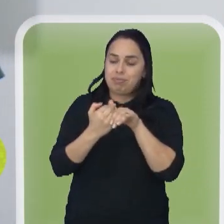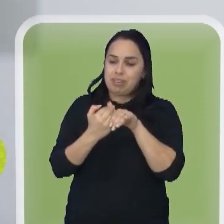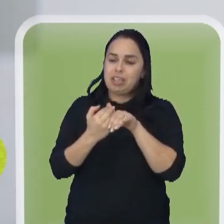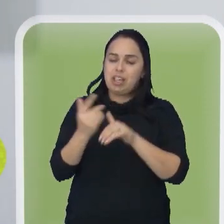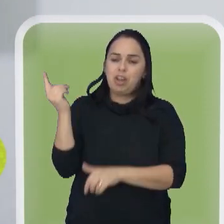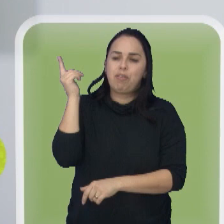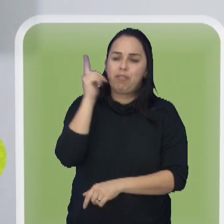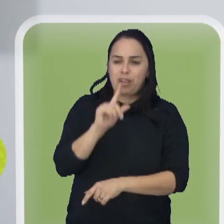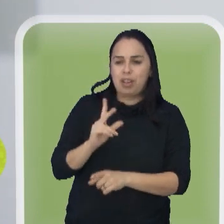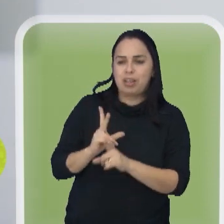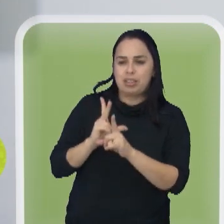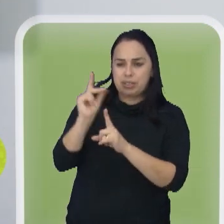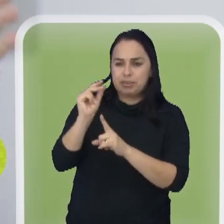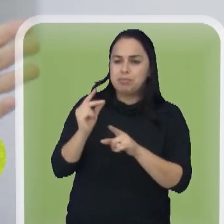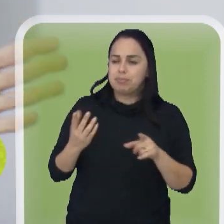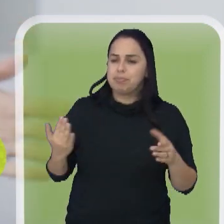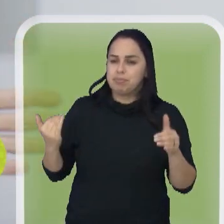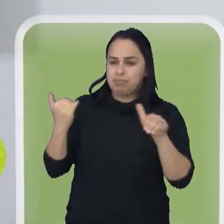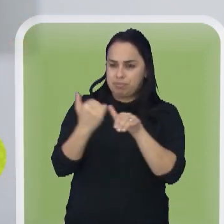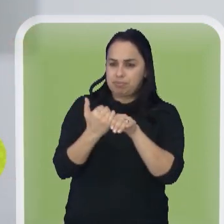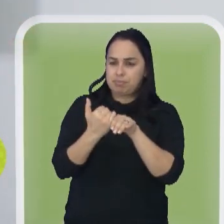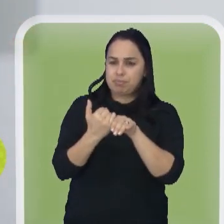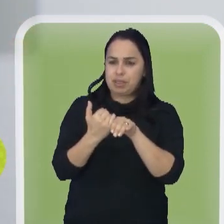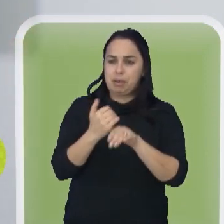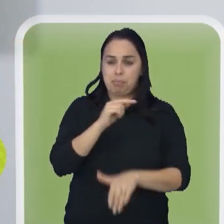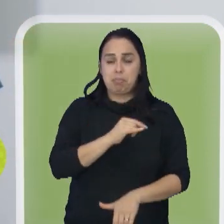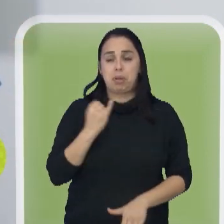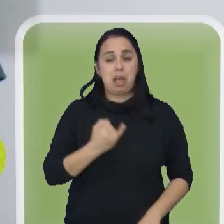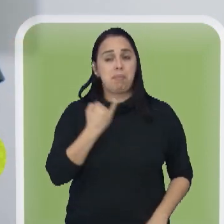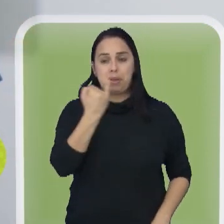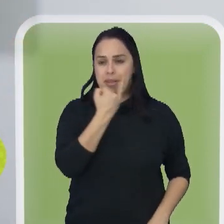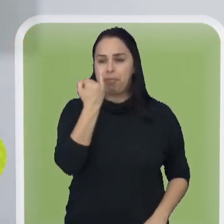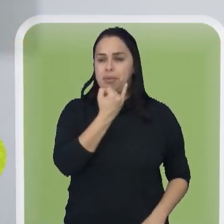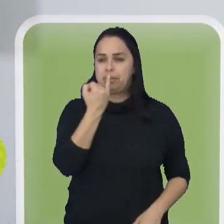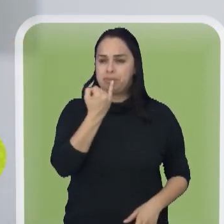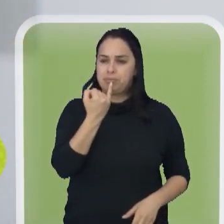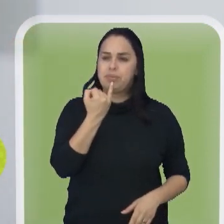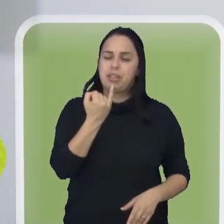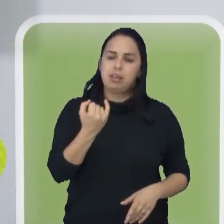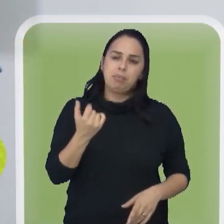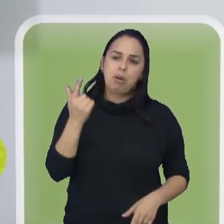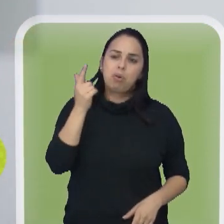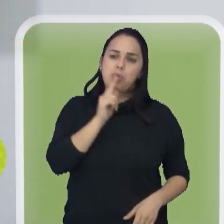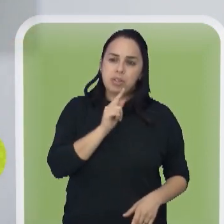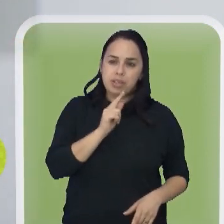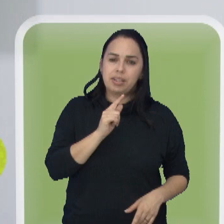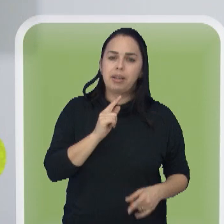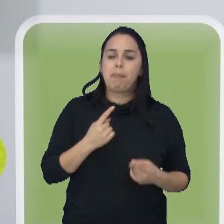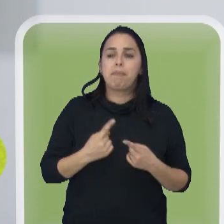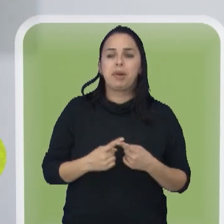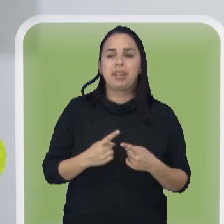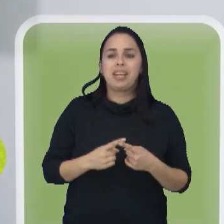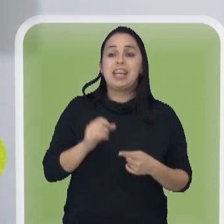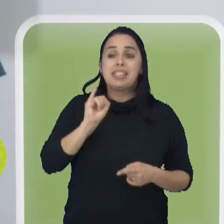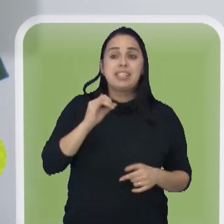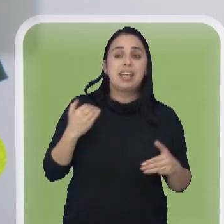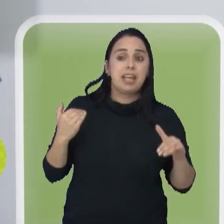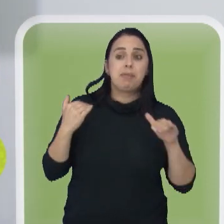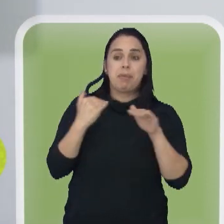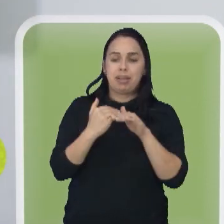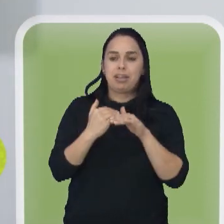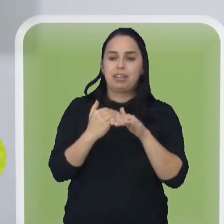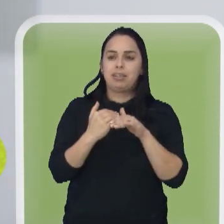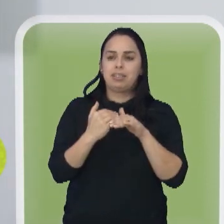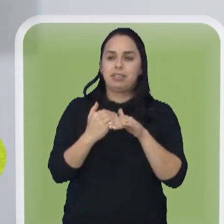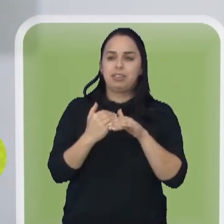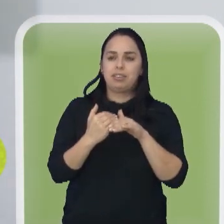esse resultado de empate, né, que para o São José é muito importante, trazer para cá o empate, porque com mais um empate